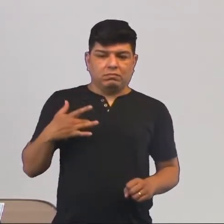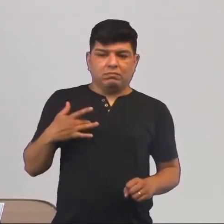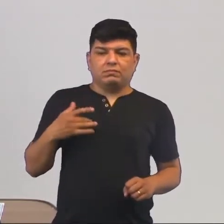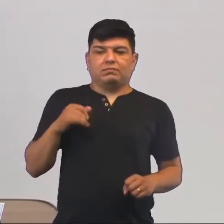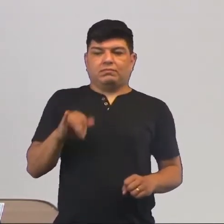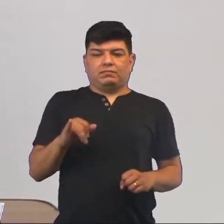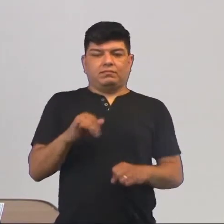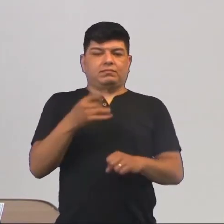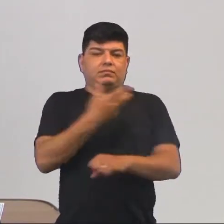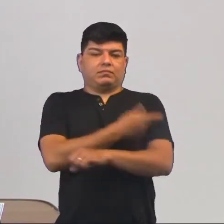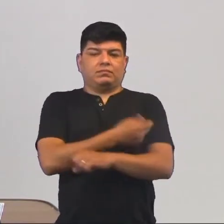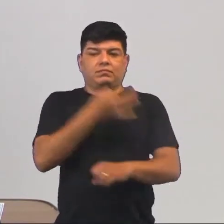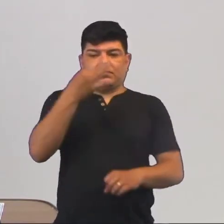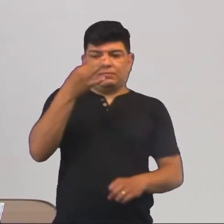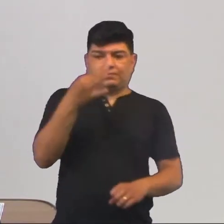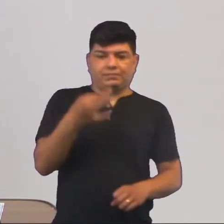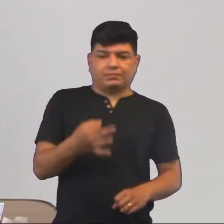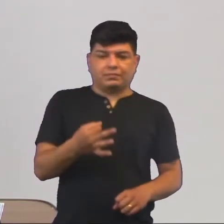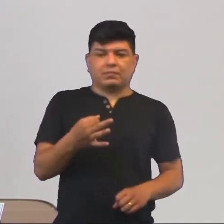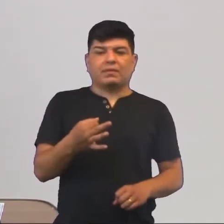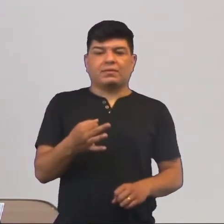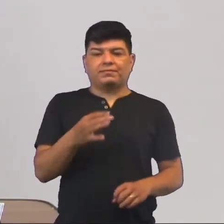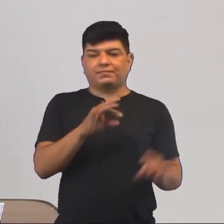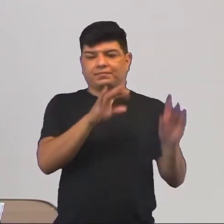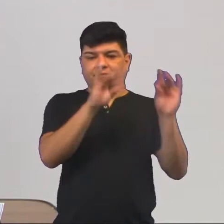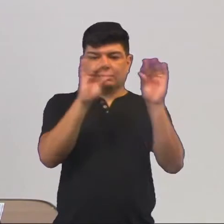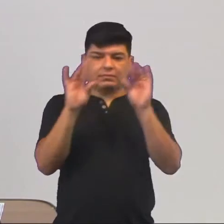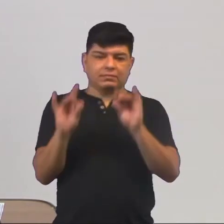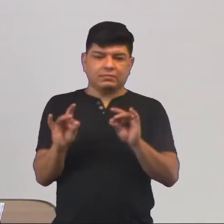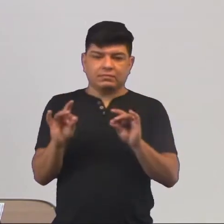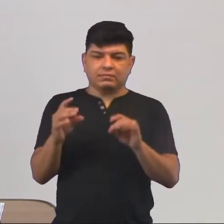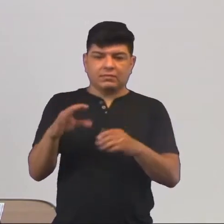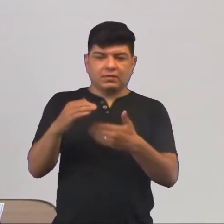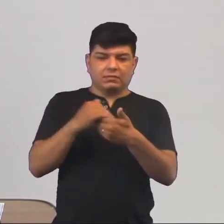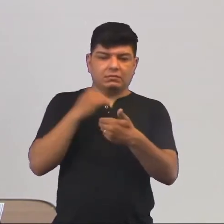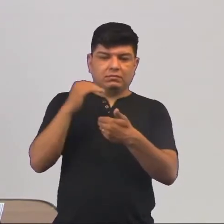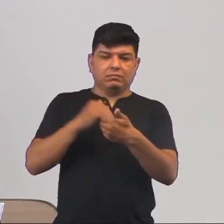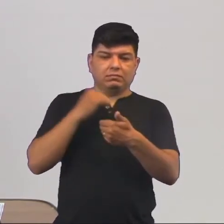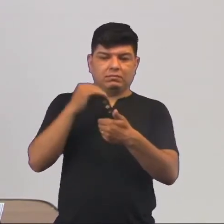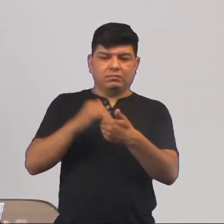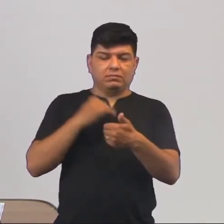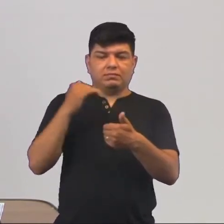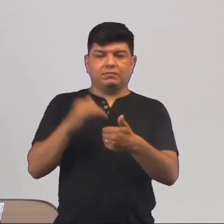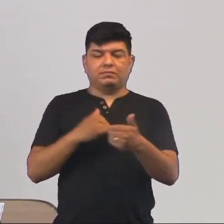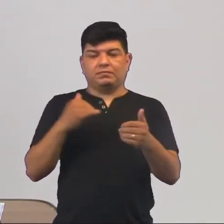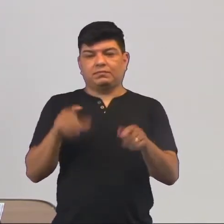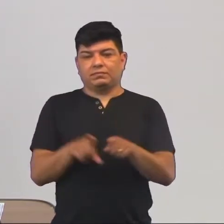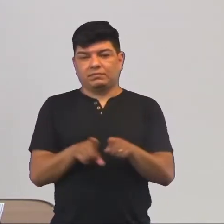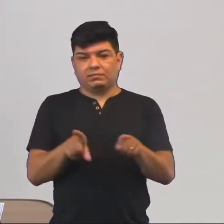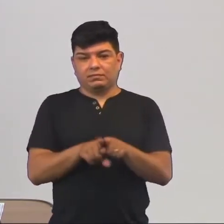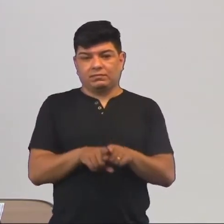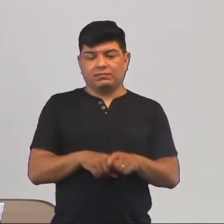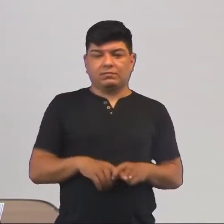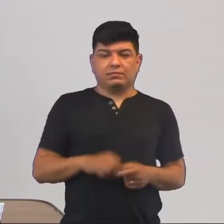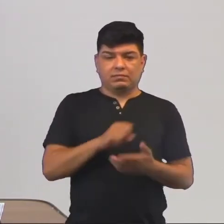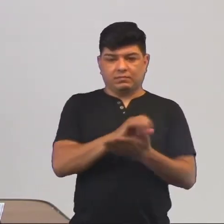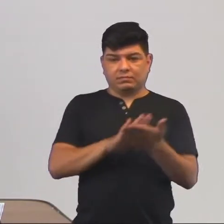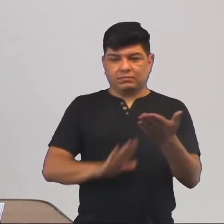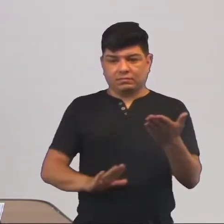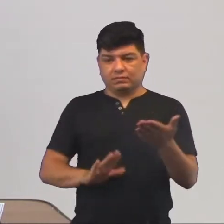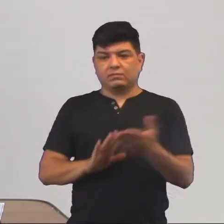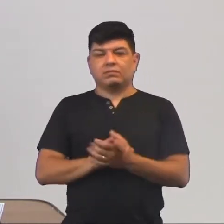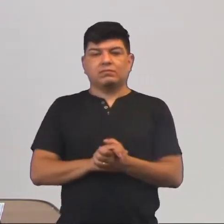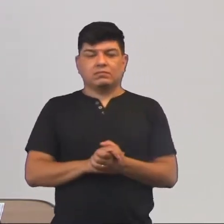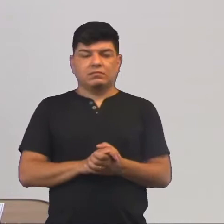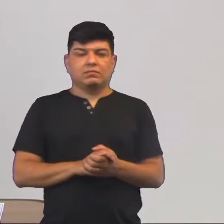a tomarmos da maneira adequada, conforme, né, os especialistas nos orientam também, tá bom? Vamos agora fazer atividades